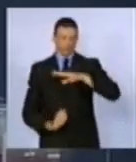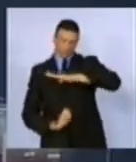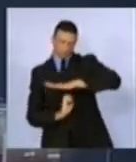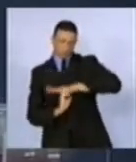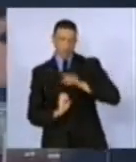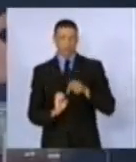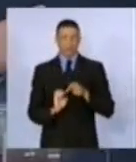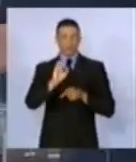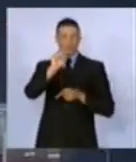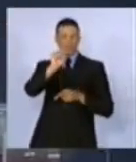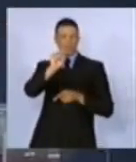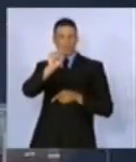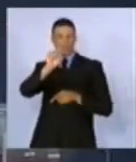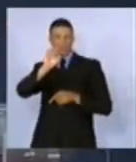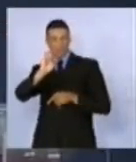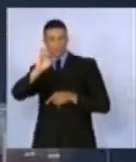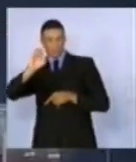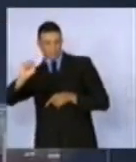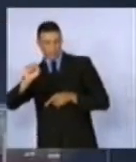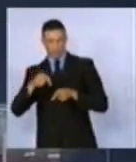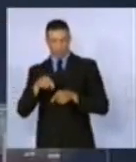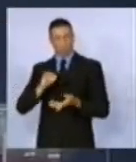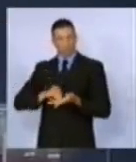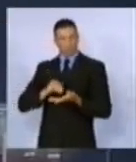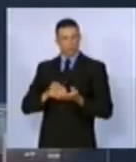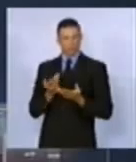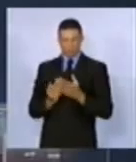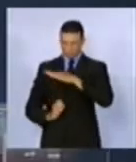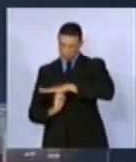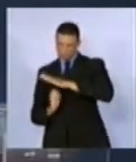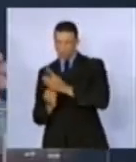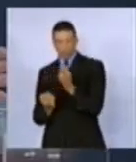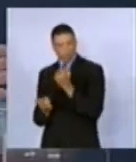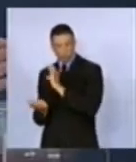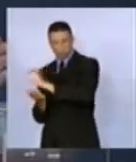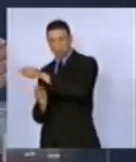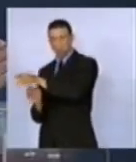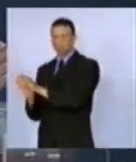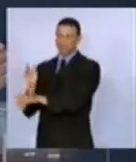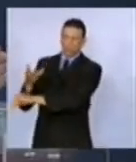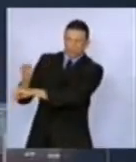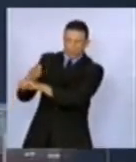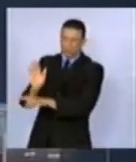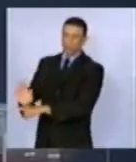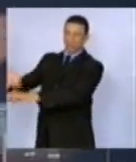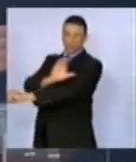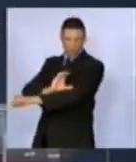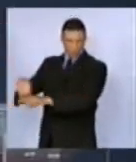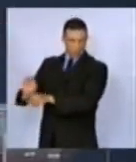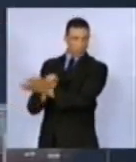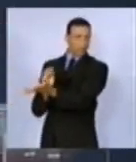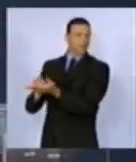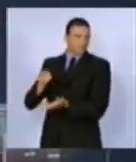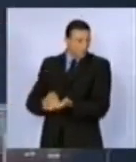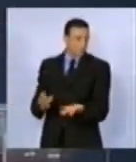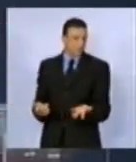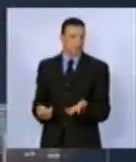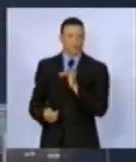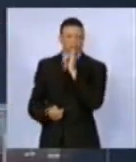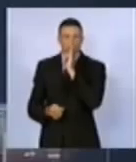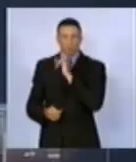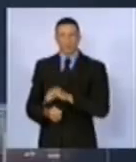S que é bancado pelas empresas e o que que ocorre nós vemos que hoje no Brasil quando se compara por exemplo